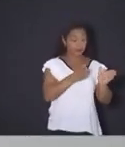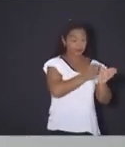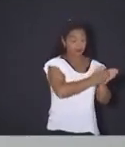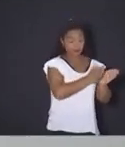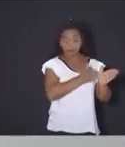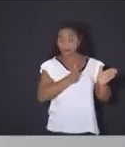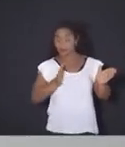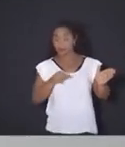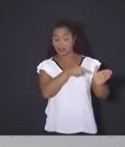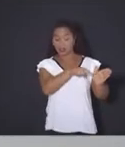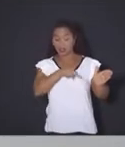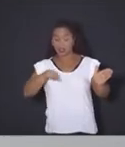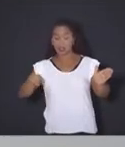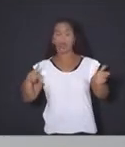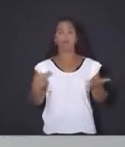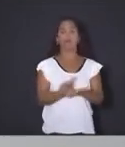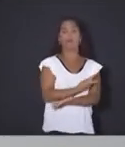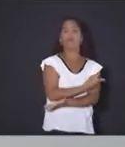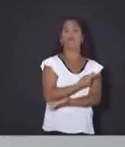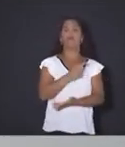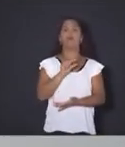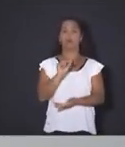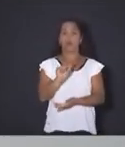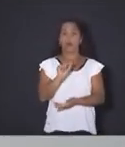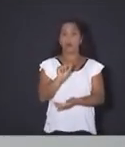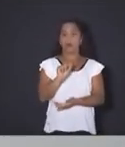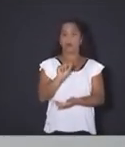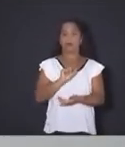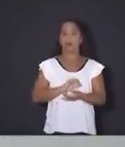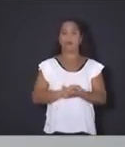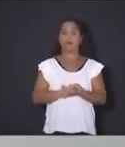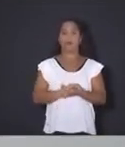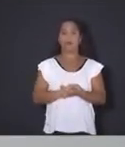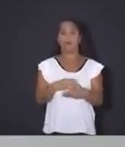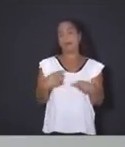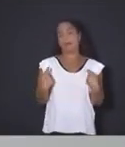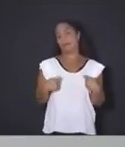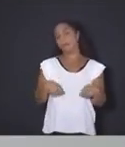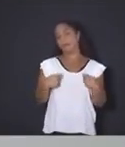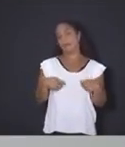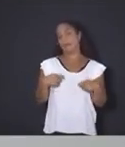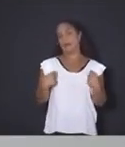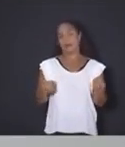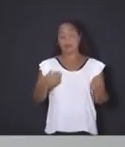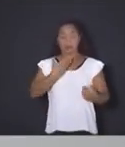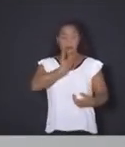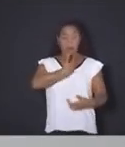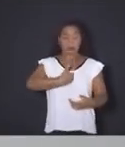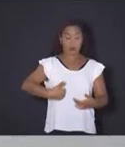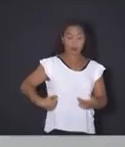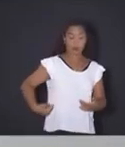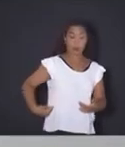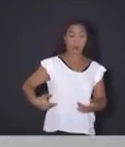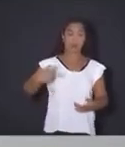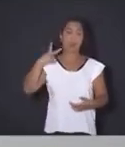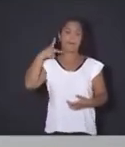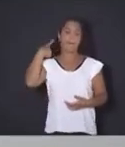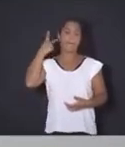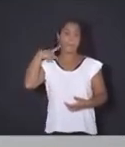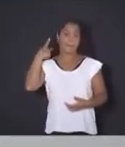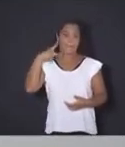havia a idéia de que era necessário o governo ter uma política de